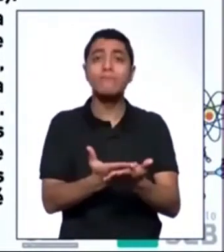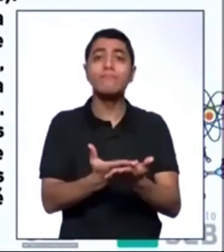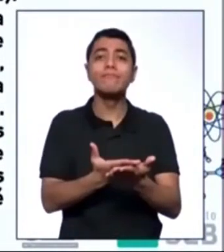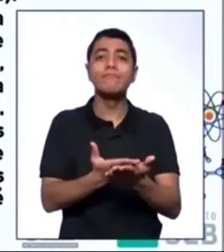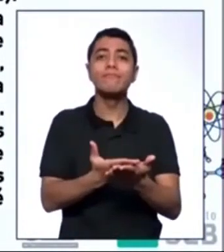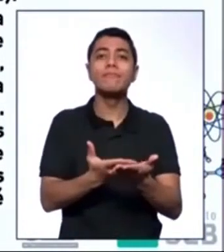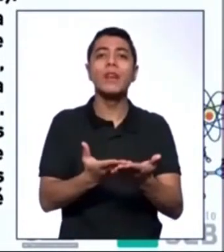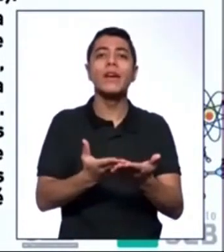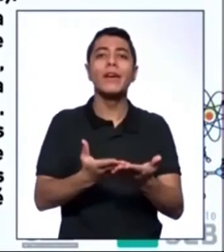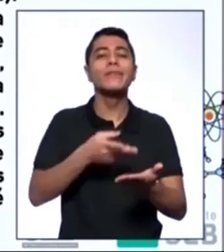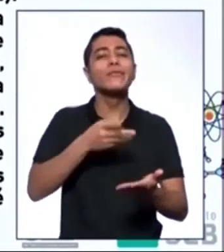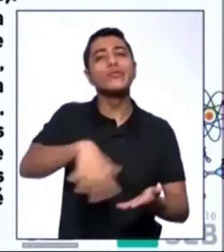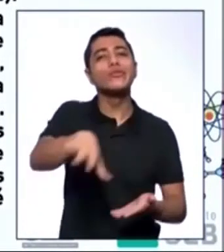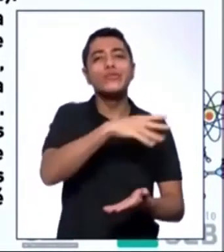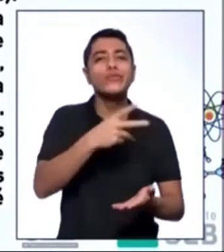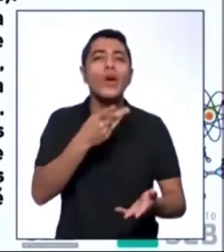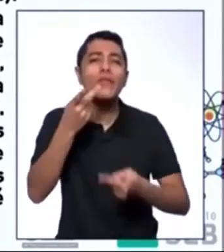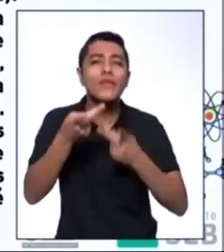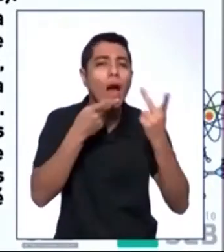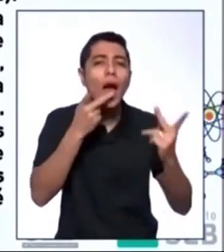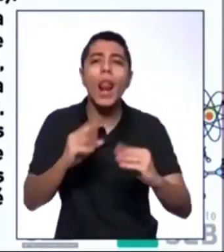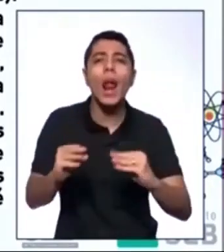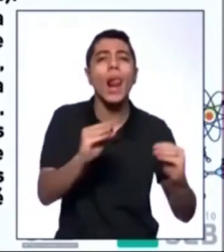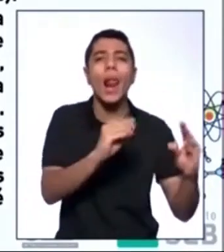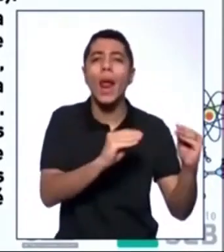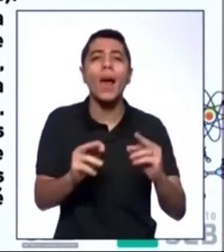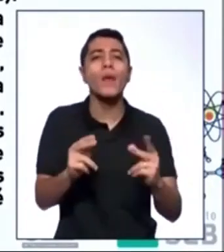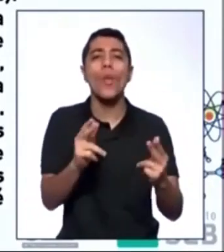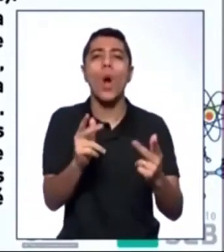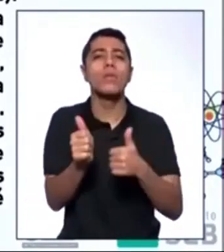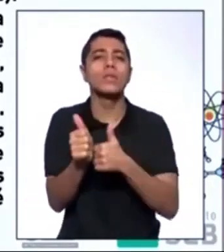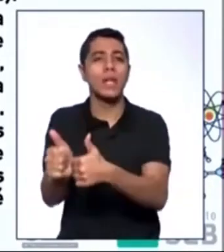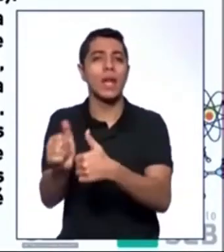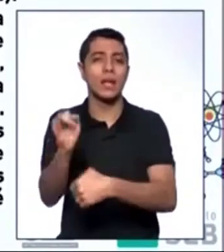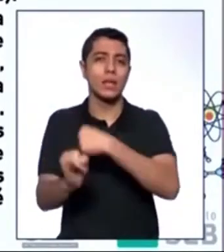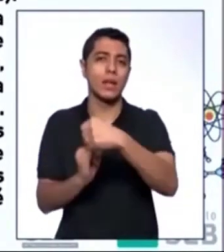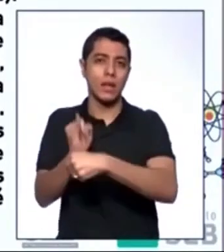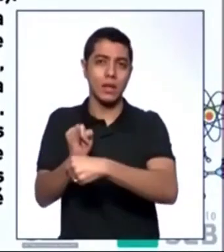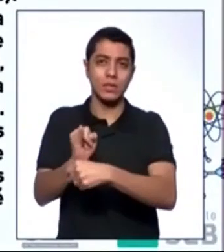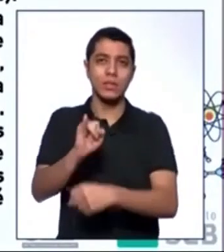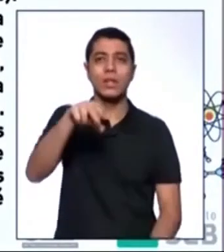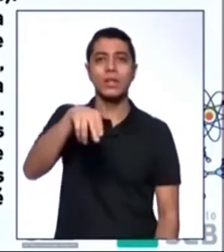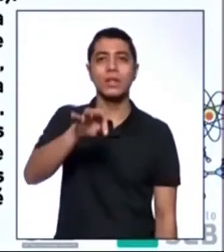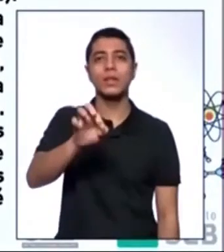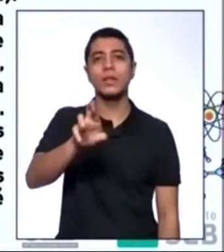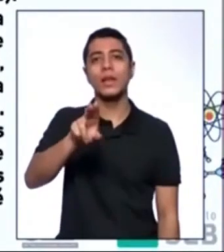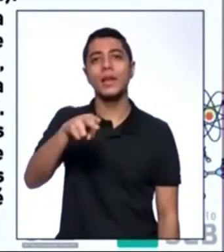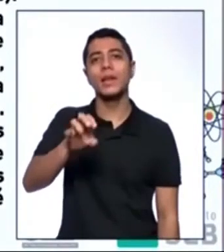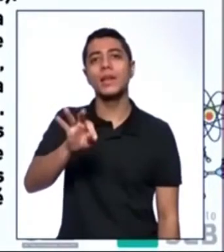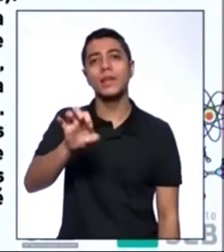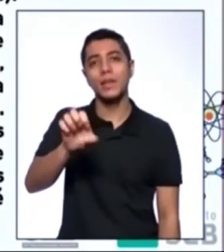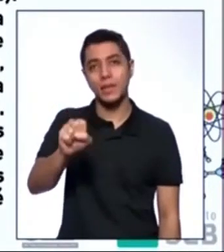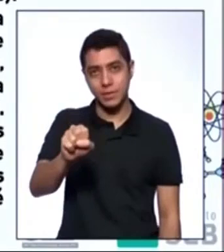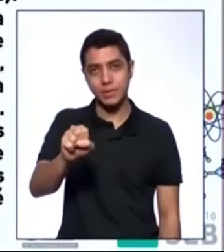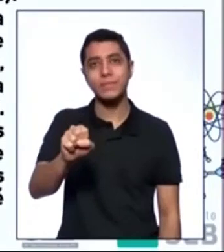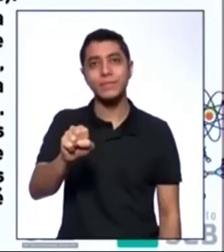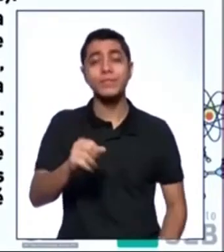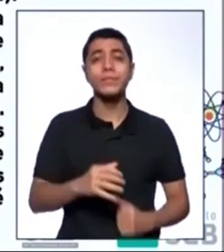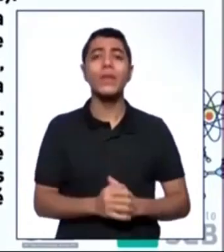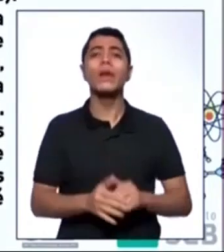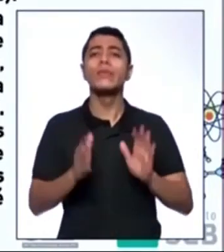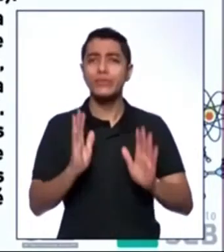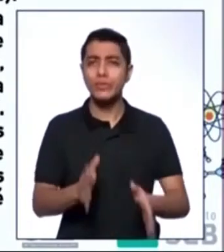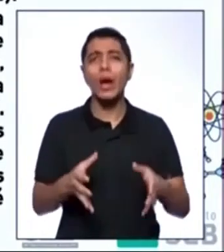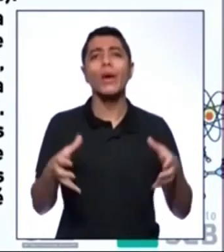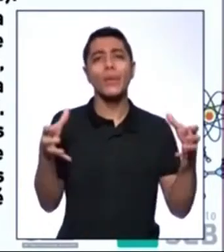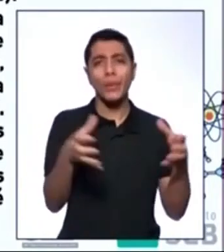na internet pelos adolescentes na última década, foi, durante algum tempo, um bicho de sete cabeças para gramáticos e